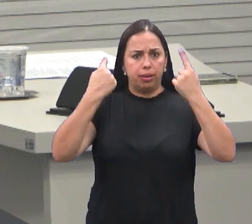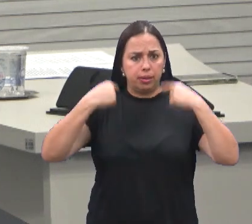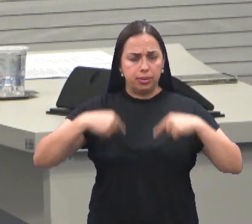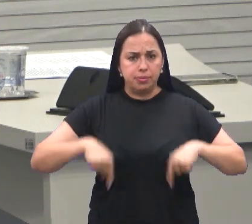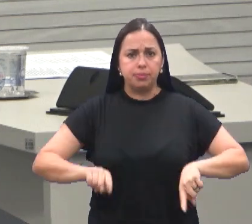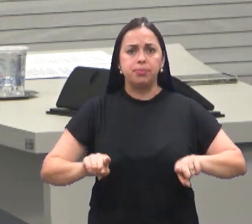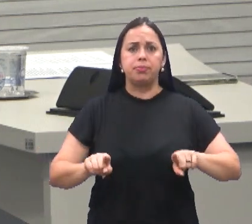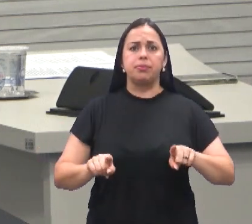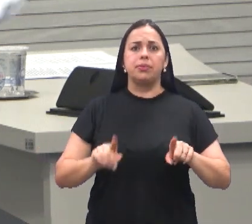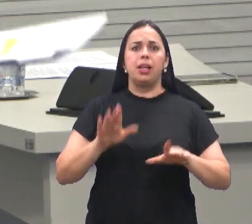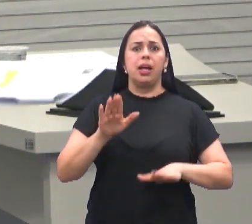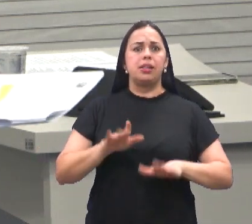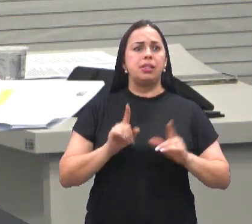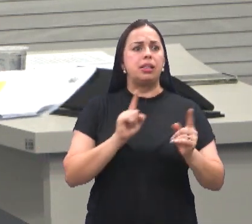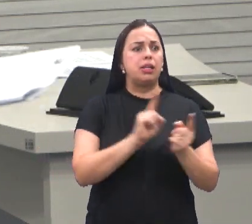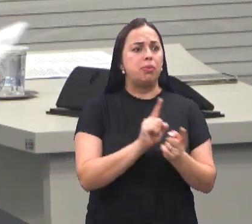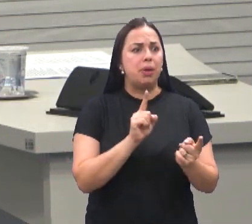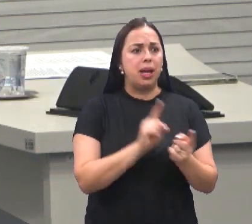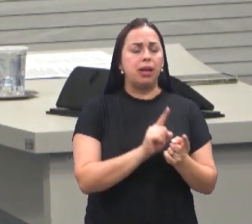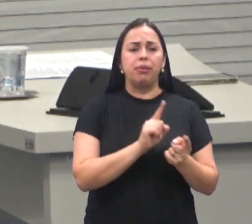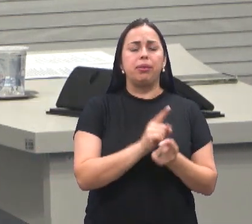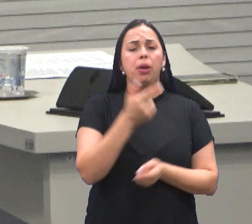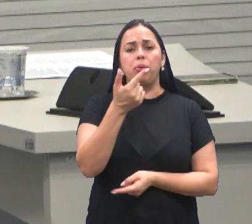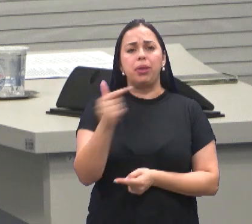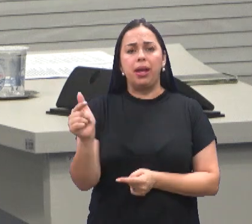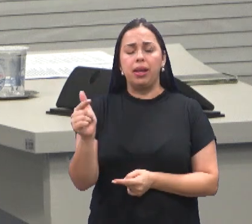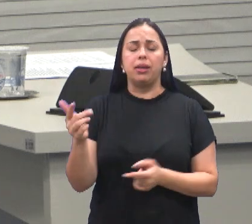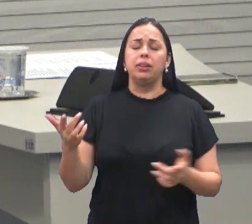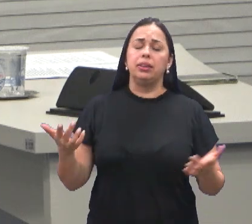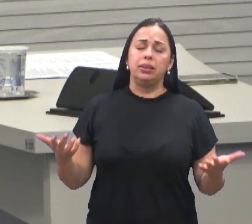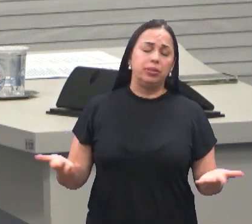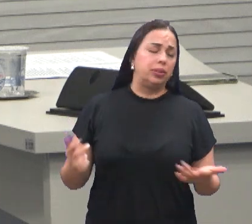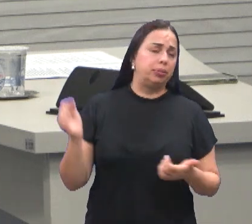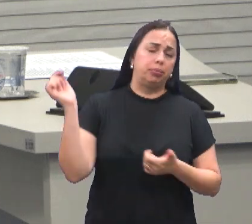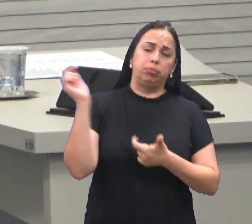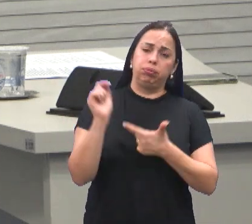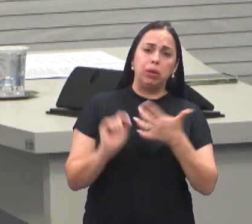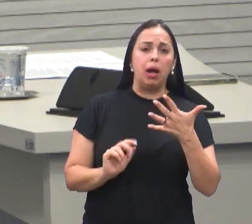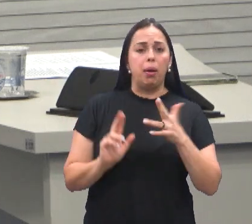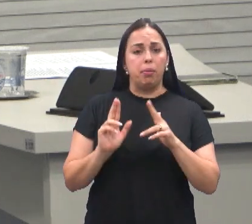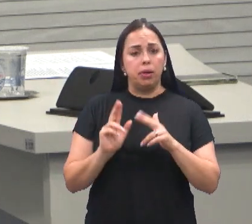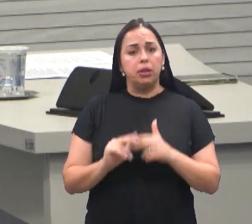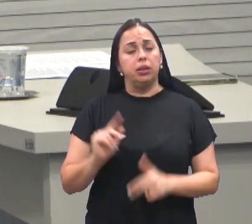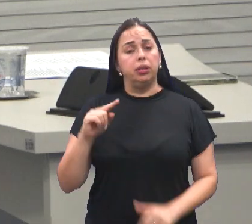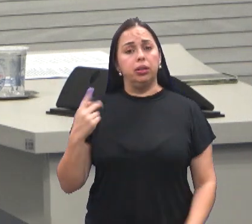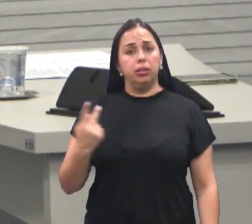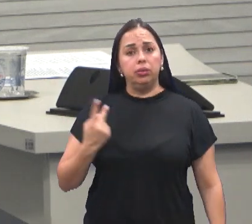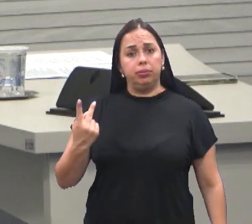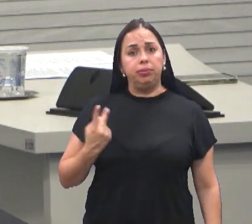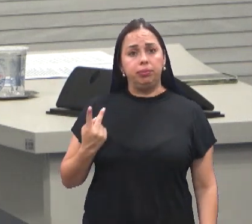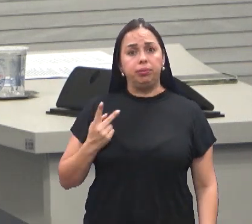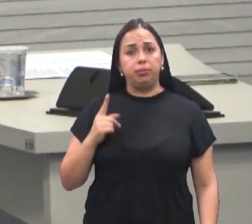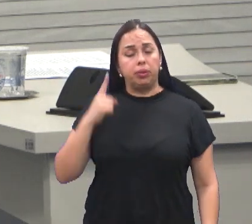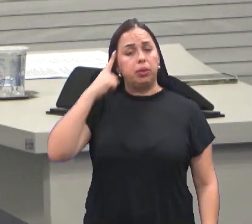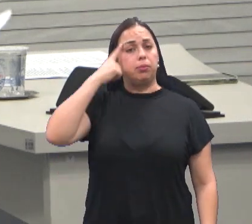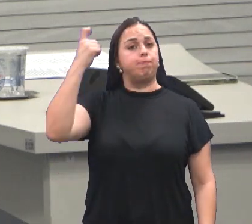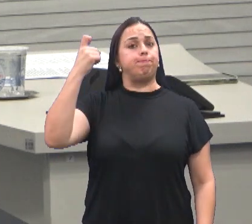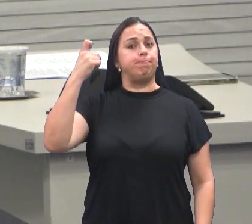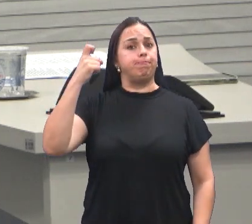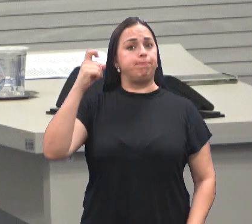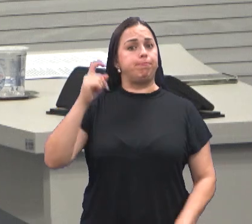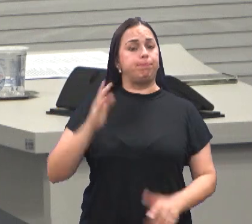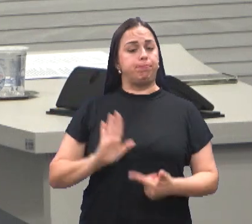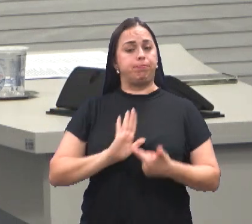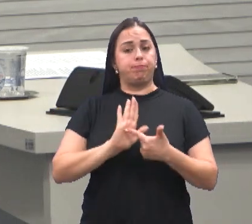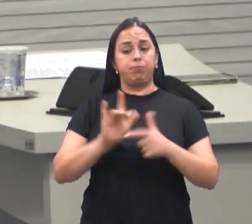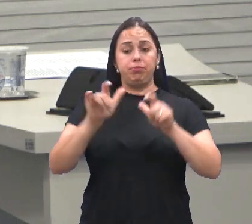vezes não está no sistema, a pessoa tem que ir embora, da OES. Enfim, a gente tentou apresentar uma ideia aqui para, no mesmo